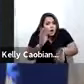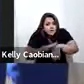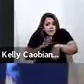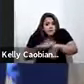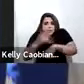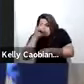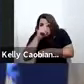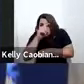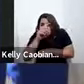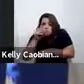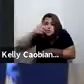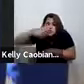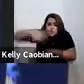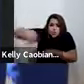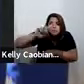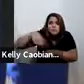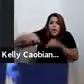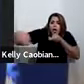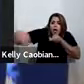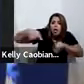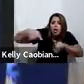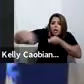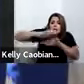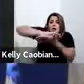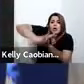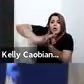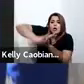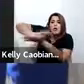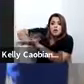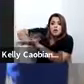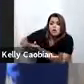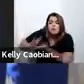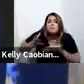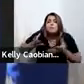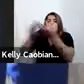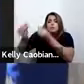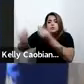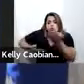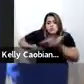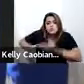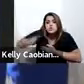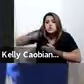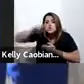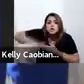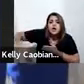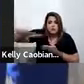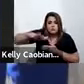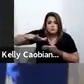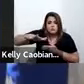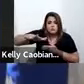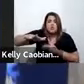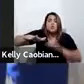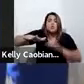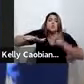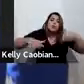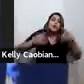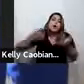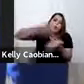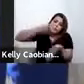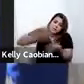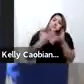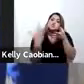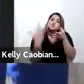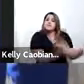dificuldade para punir os trabalhadores, no geral, com a obrigação de